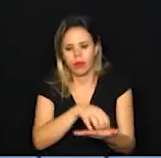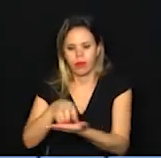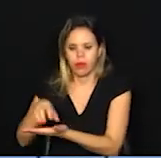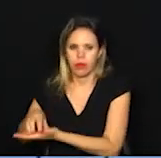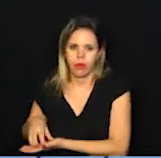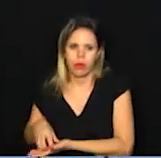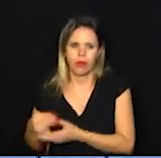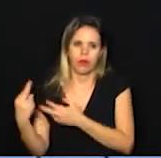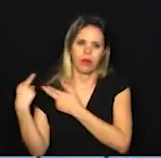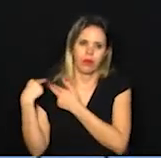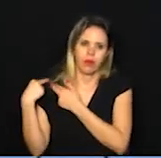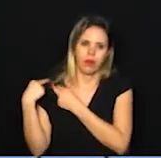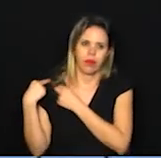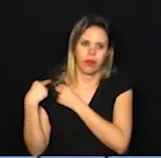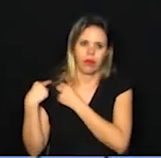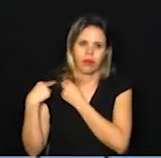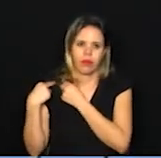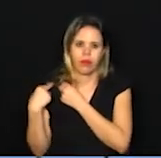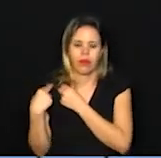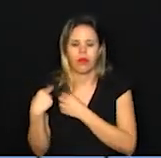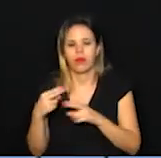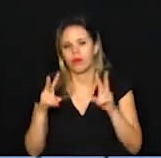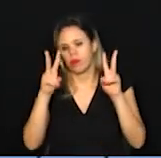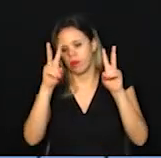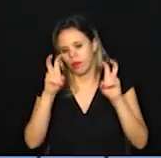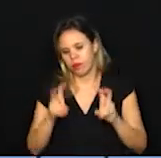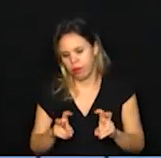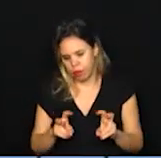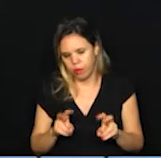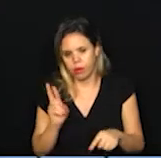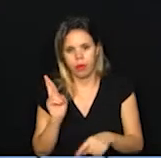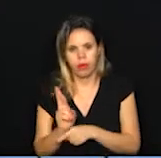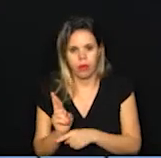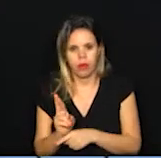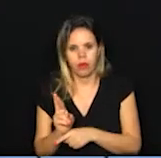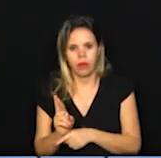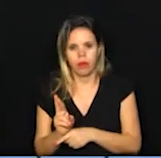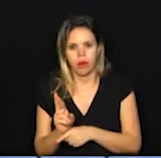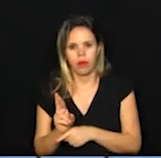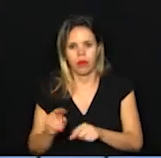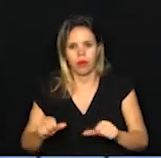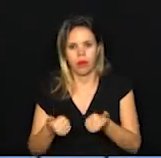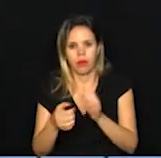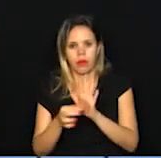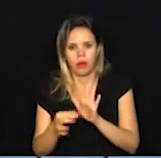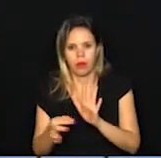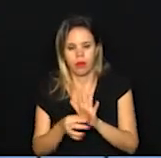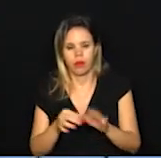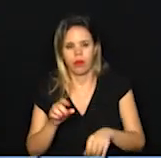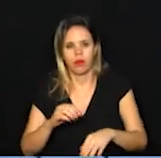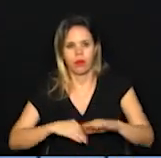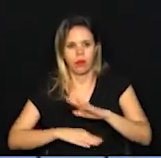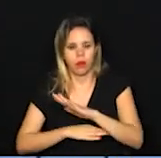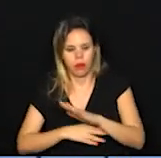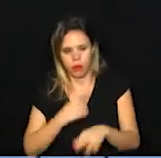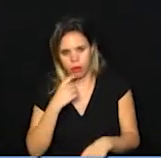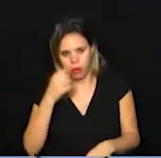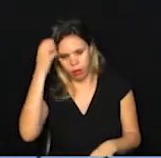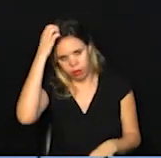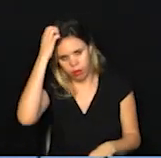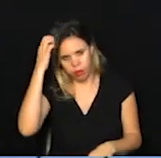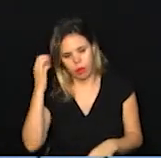dizem respeito a esses temas. E elas representam o posicionamento do Legislativo